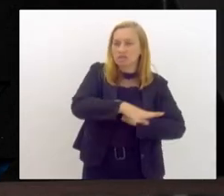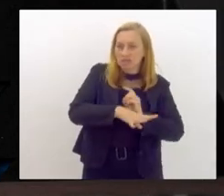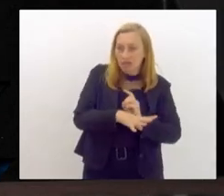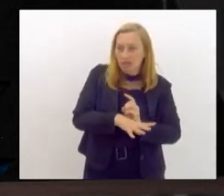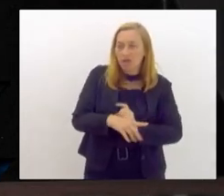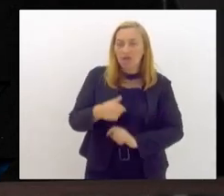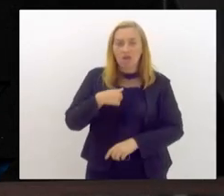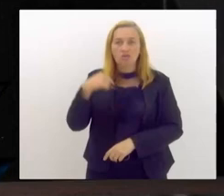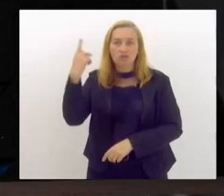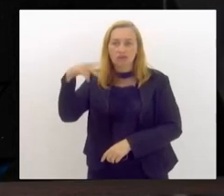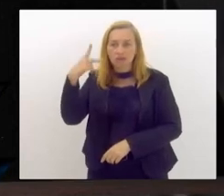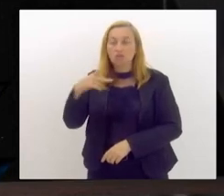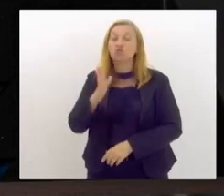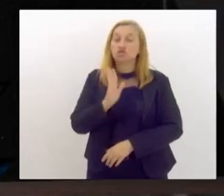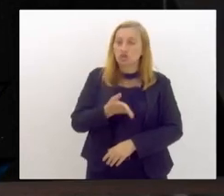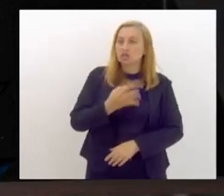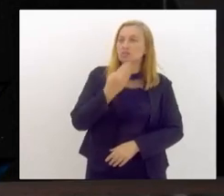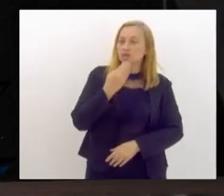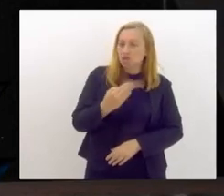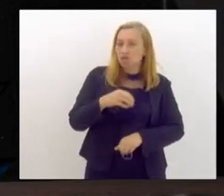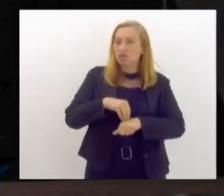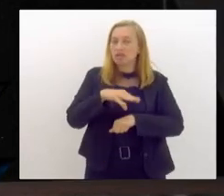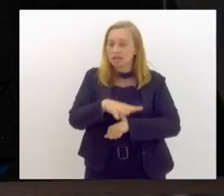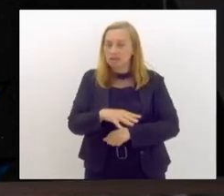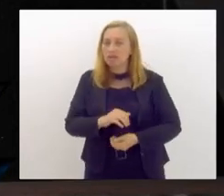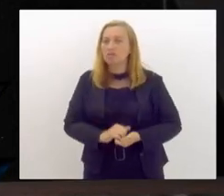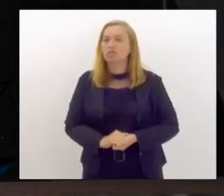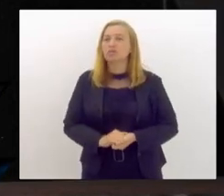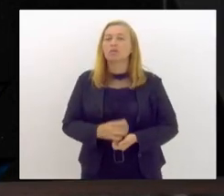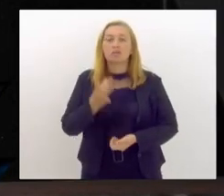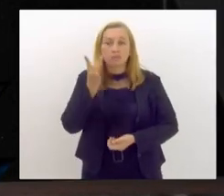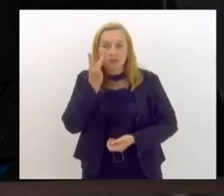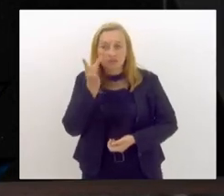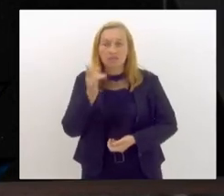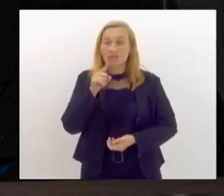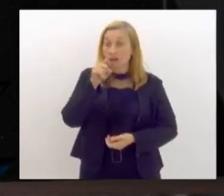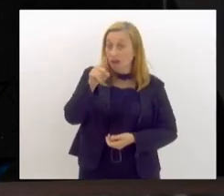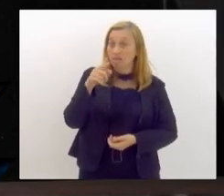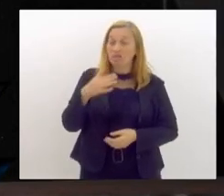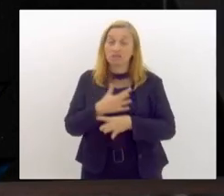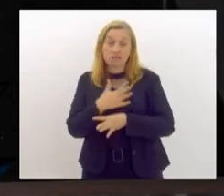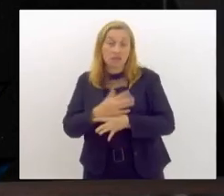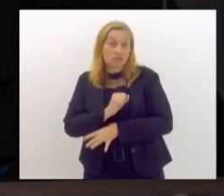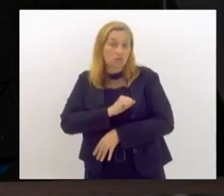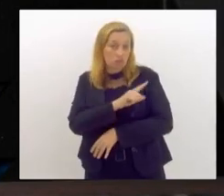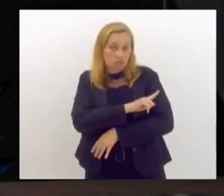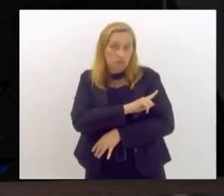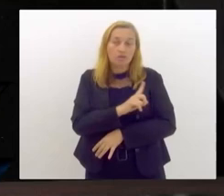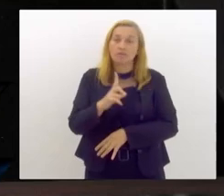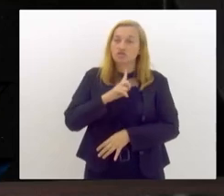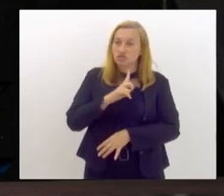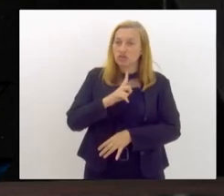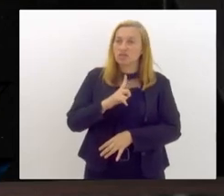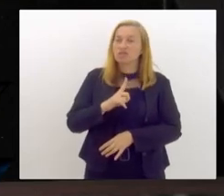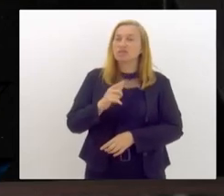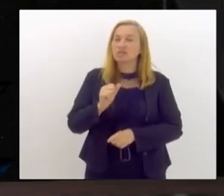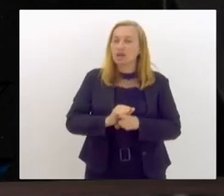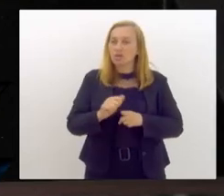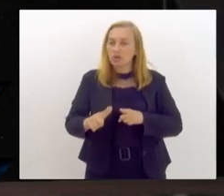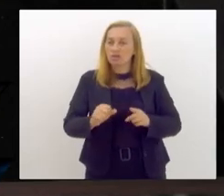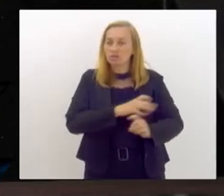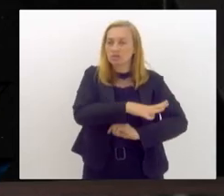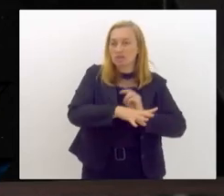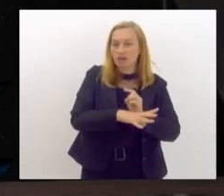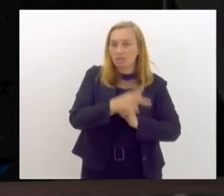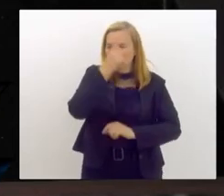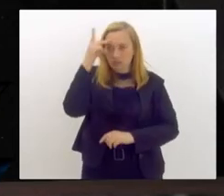enquanto vereador, já tinha feito uma indicação presente lá na cidade de São Gonçalo para que se tivesse aluguel social para as